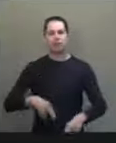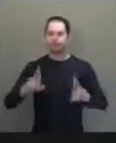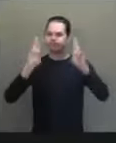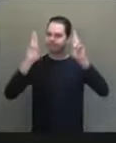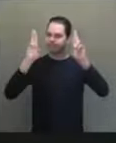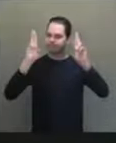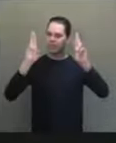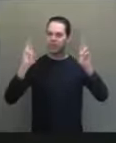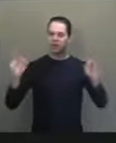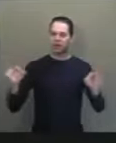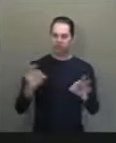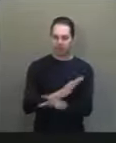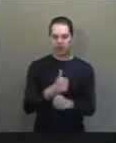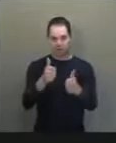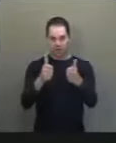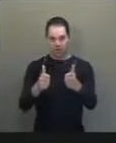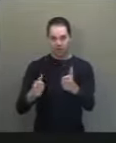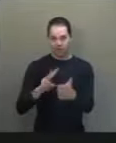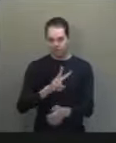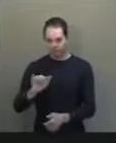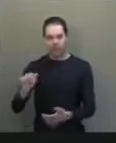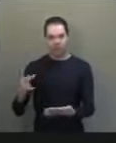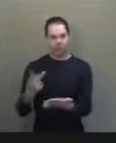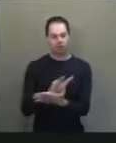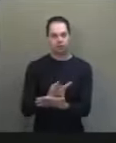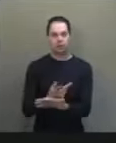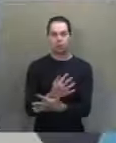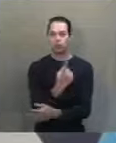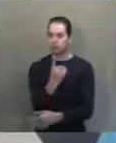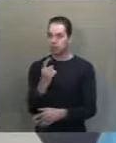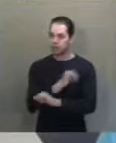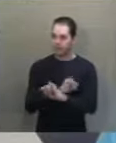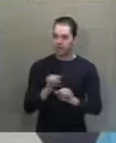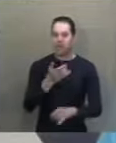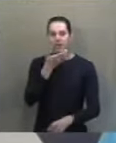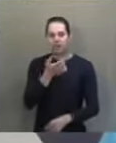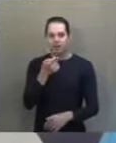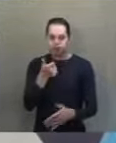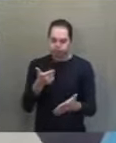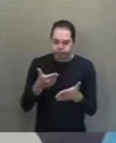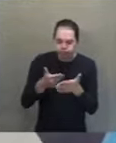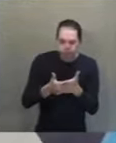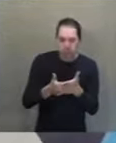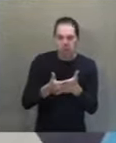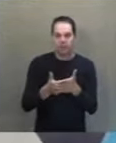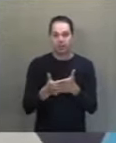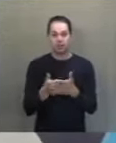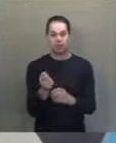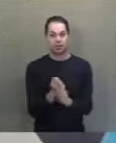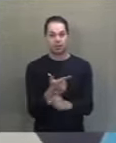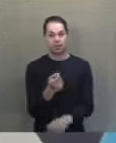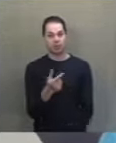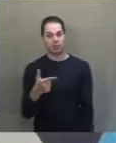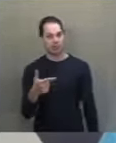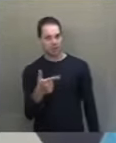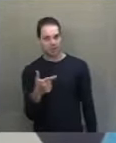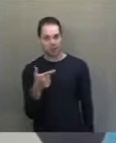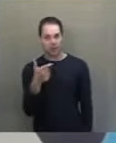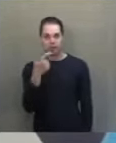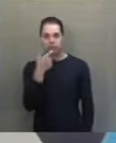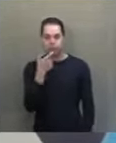isso segundos. Vai acontecer. Enfim, termino dizendo, o Natal está chegando. 2022 está